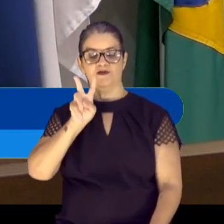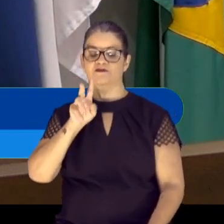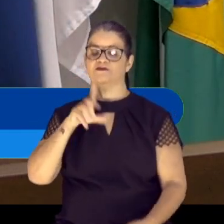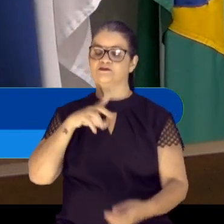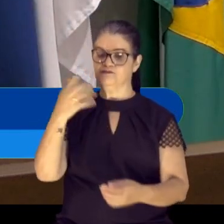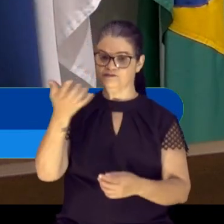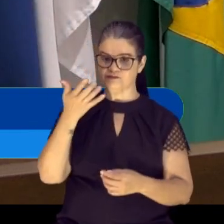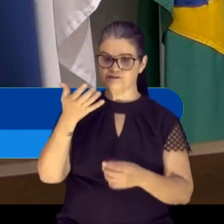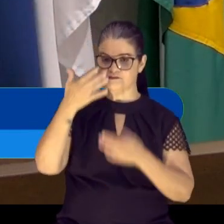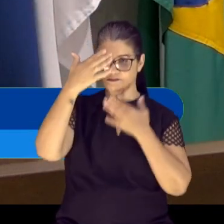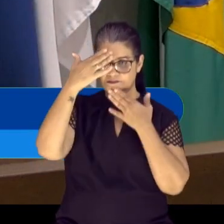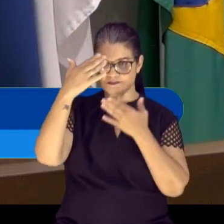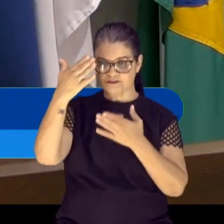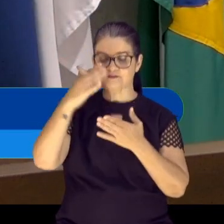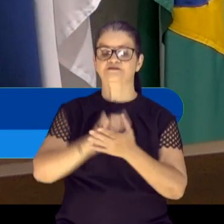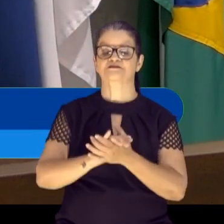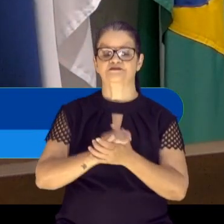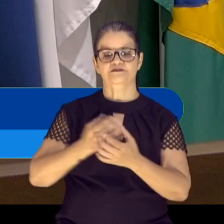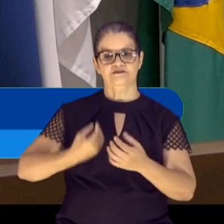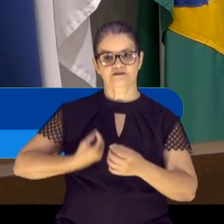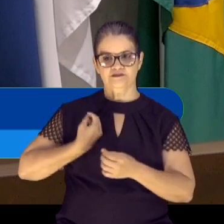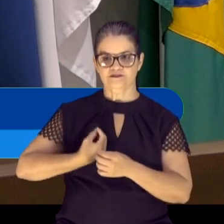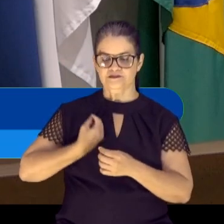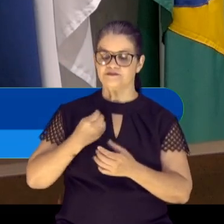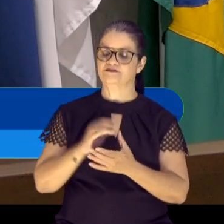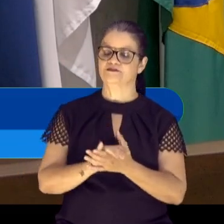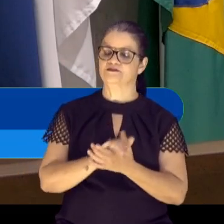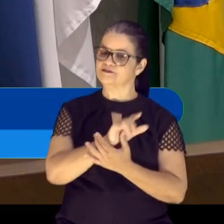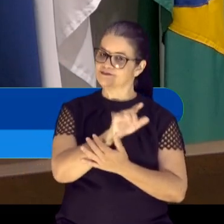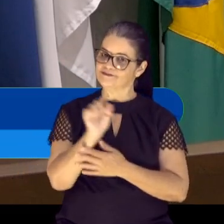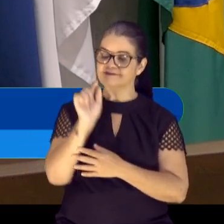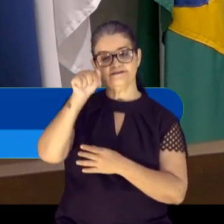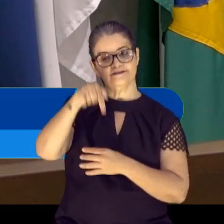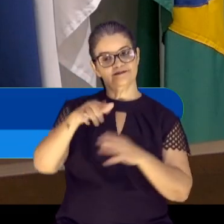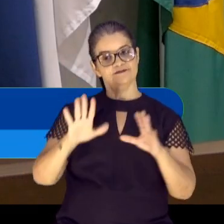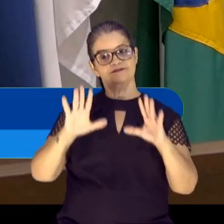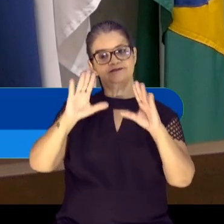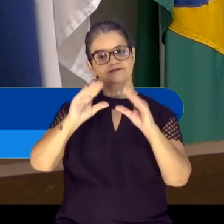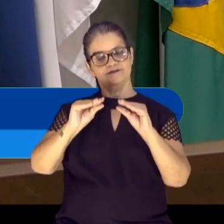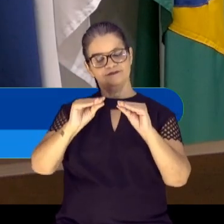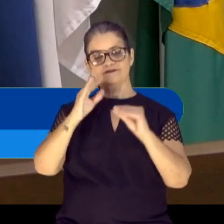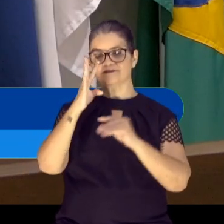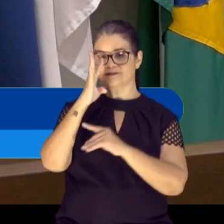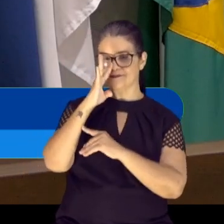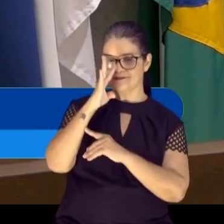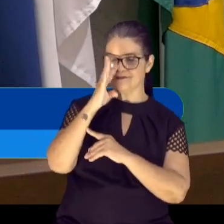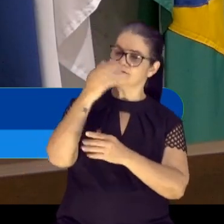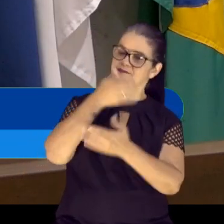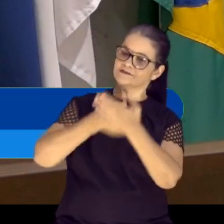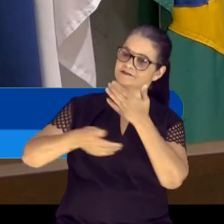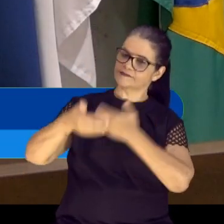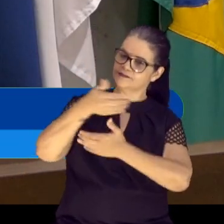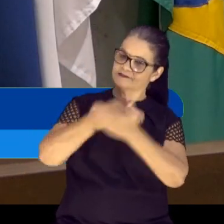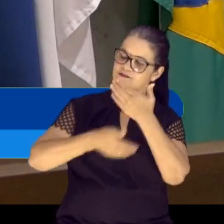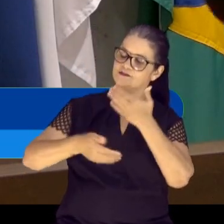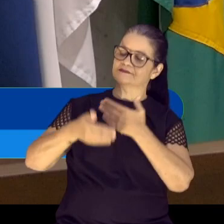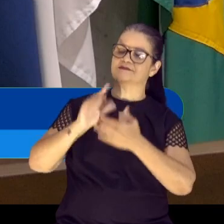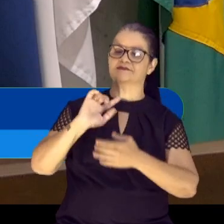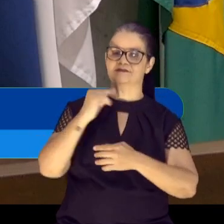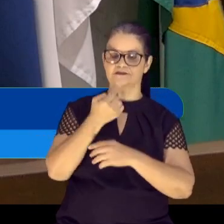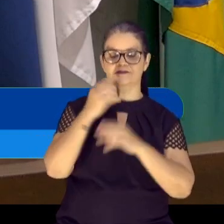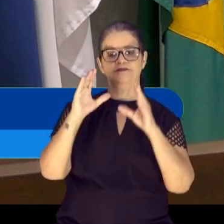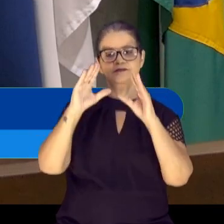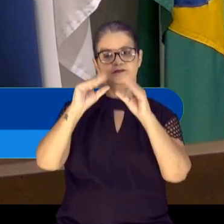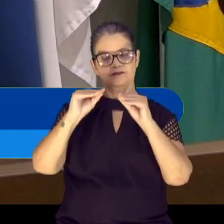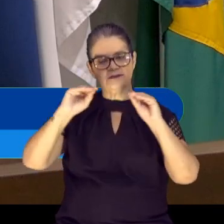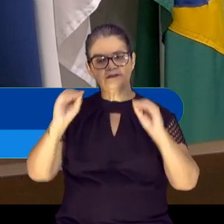Queria agradecer a presença de vocês aqui nessa noite, prestigiando e compartilhando conosco essa noite de